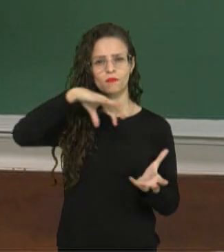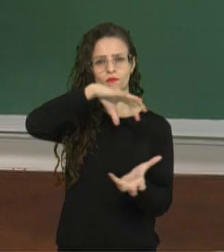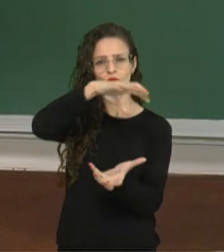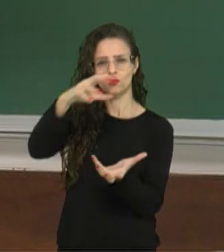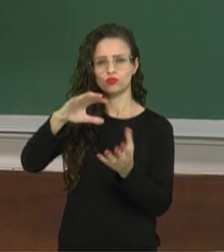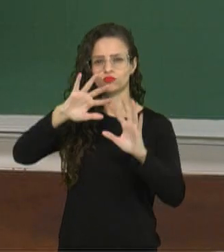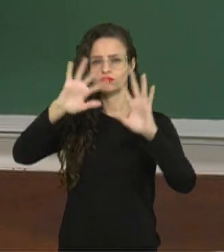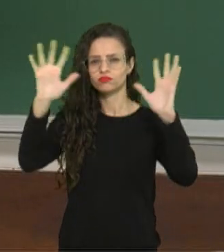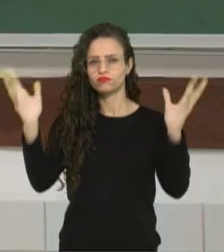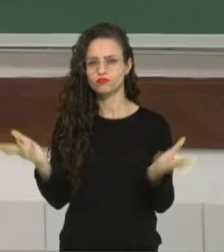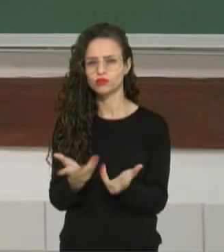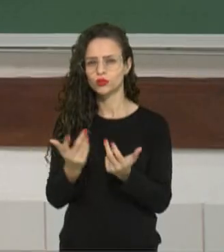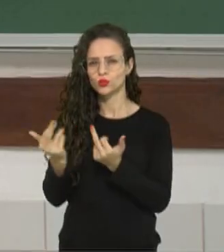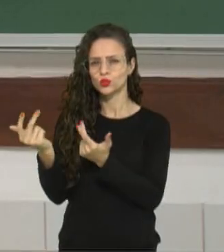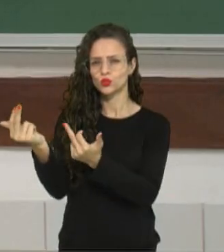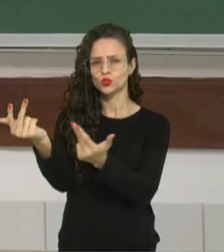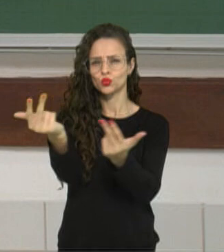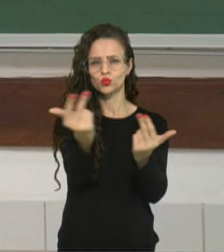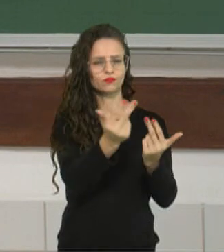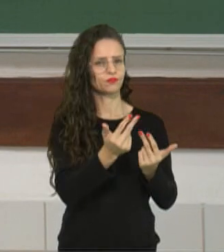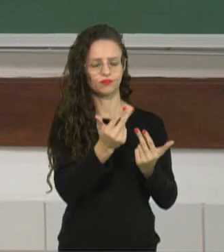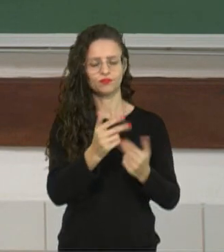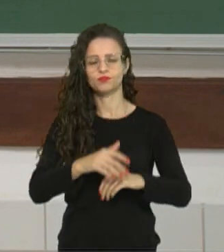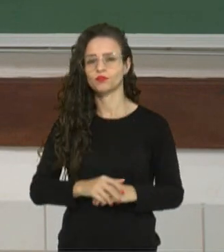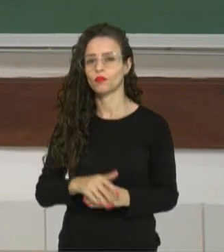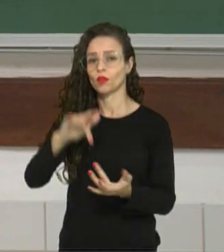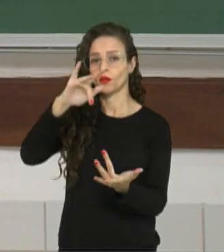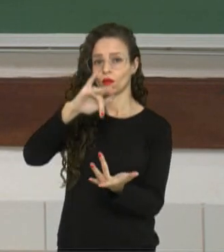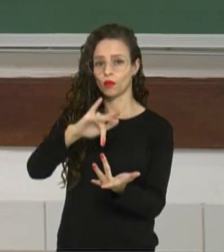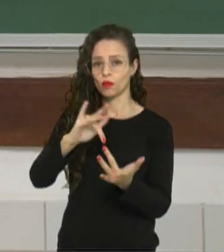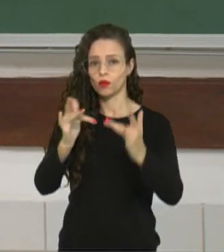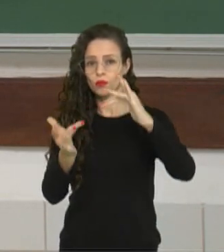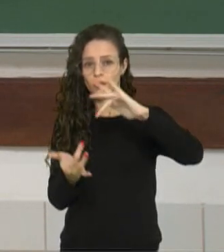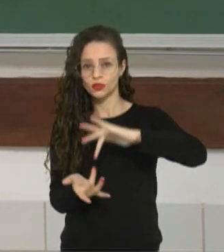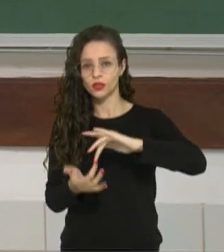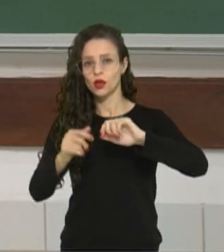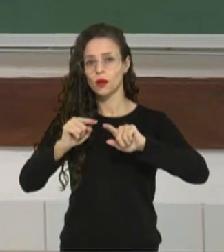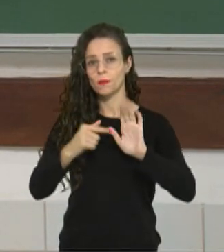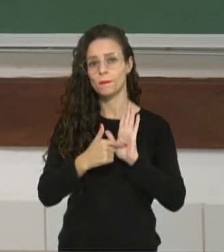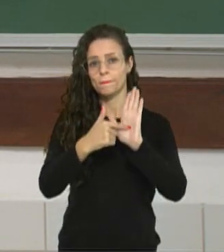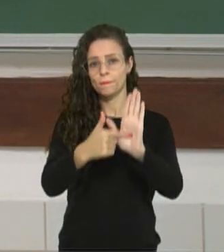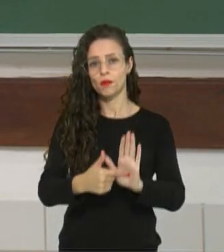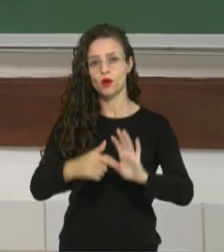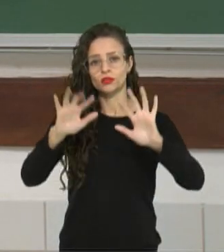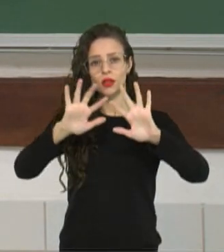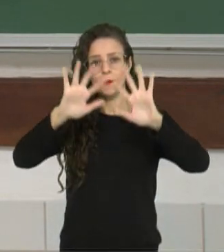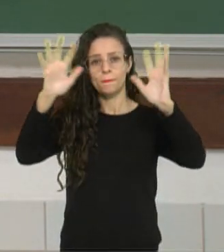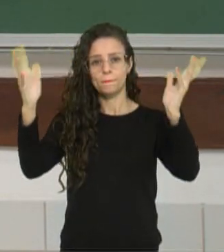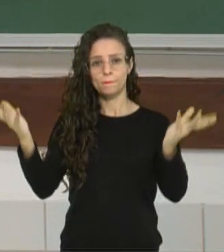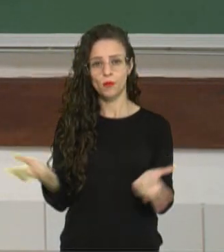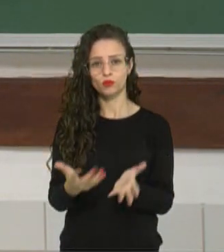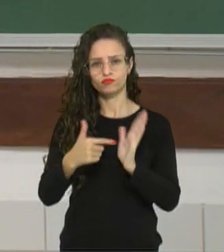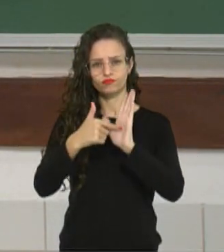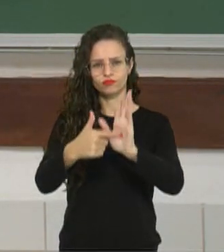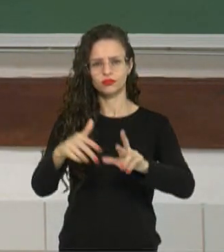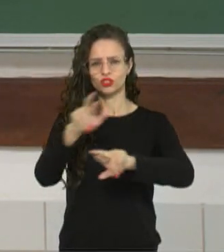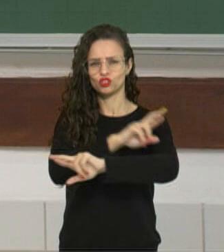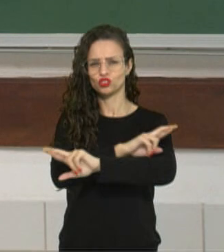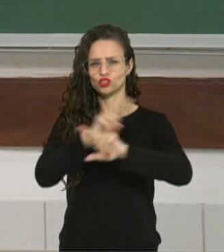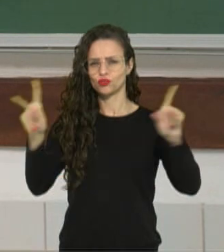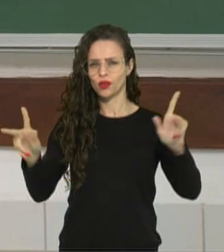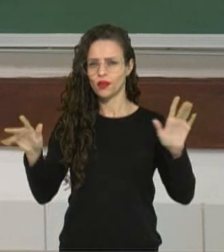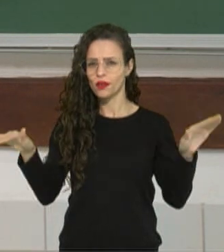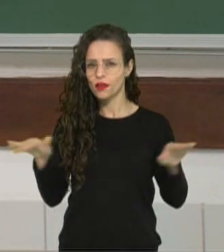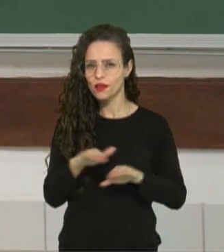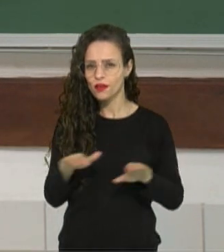em tudo? Então, olha lá, a globalização vai dizer o seguinte, o mundo se expande, as fronteiras acabam, as diferenças acabam. O mundo